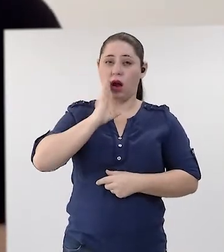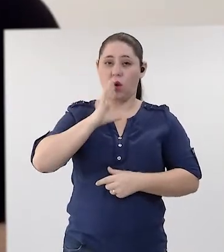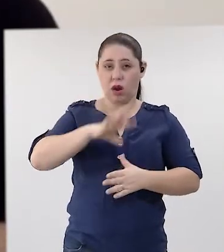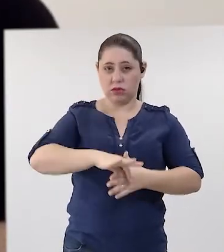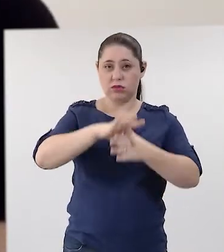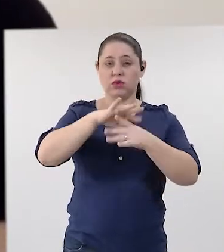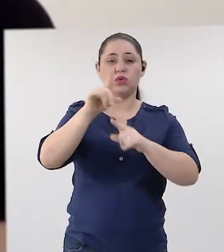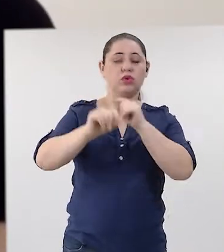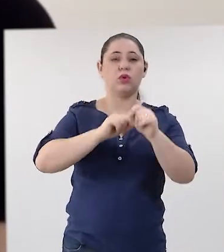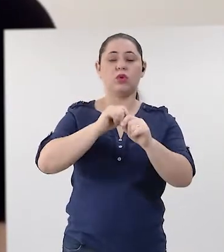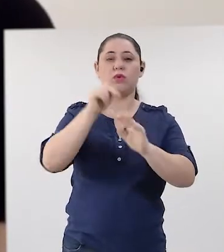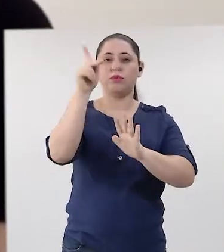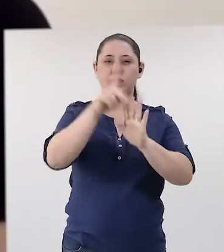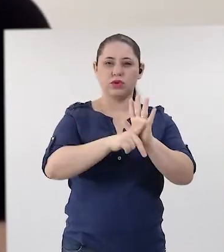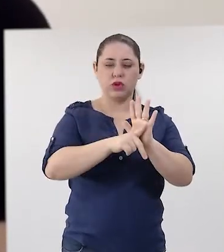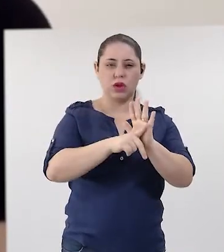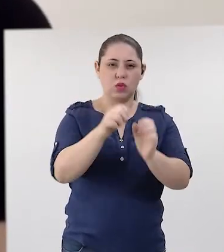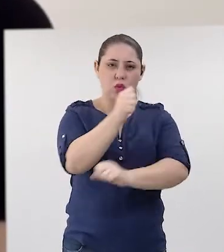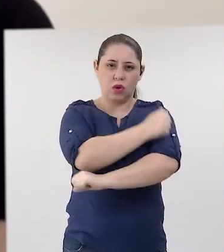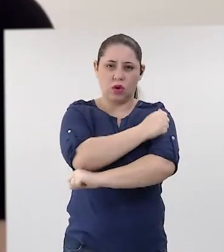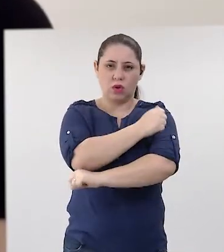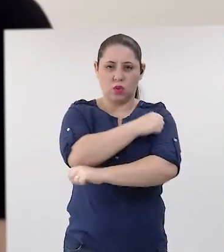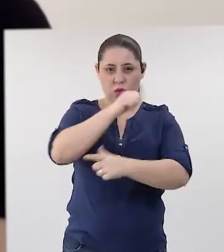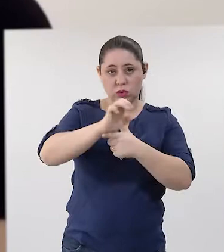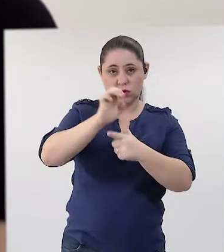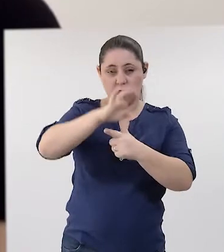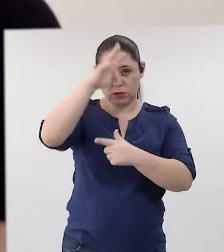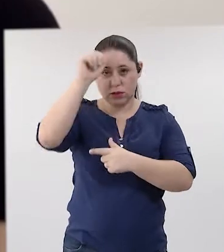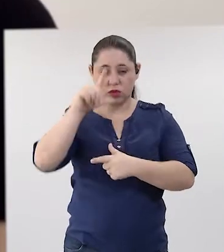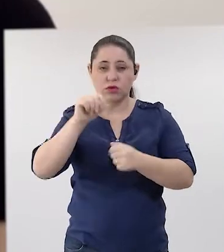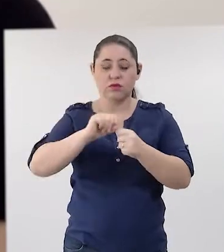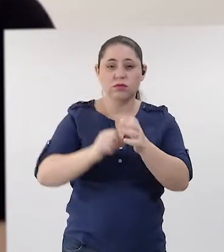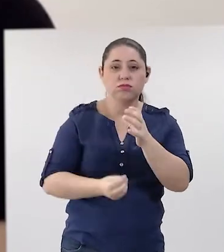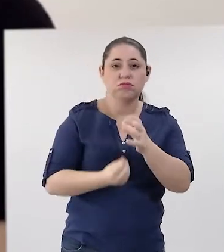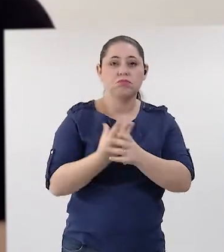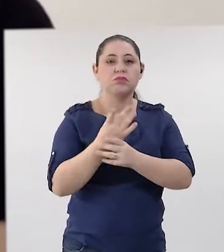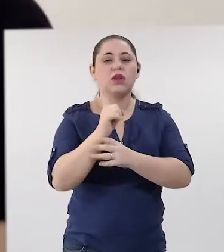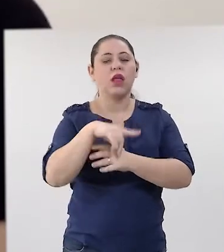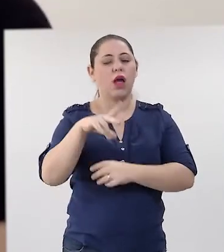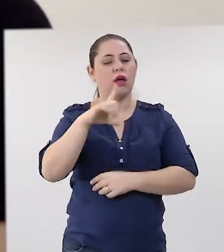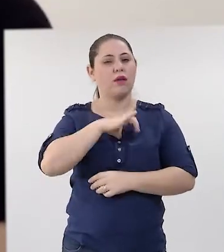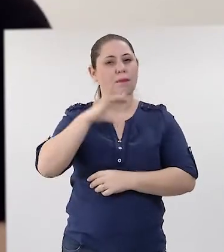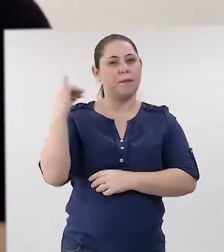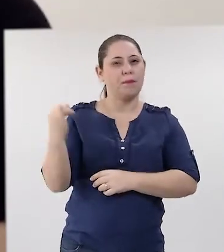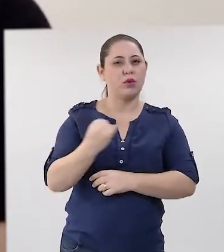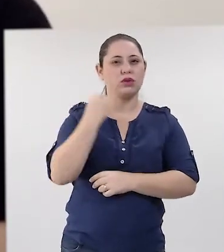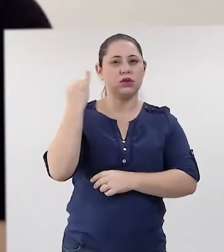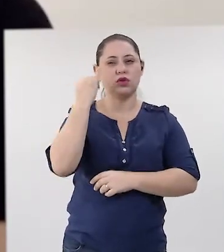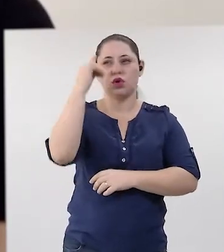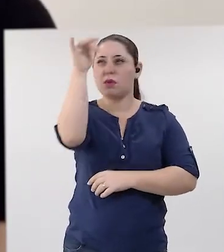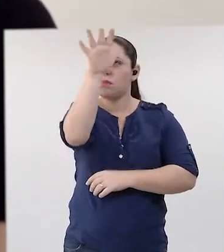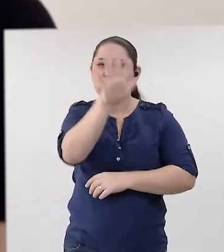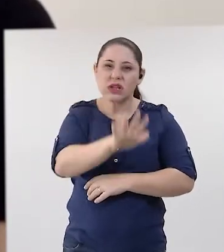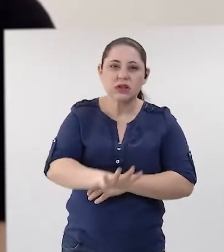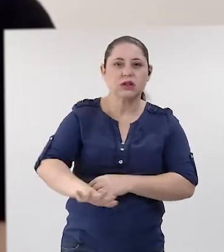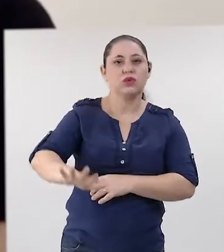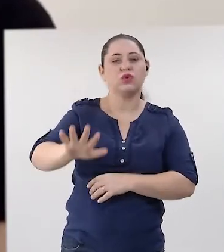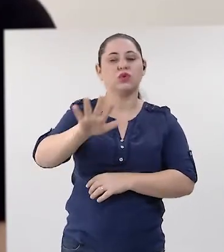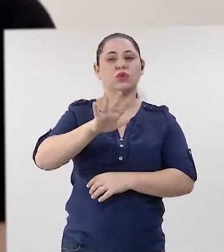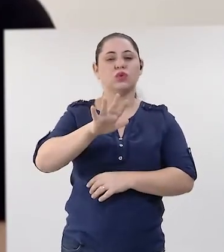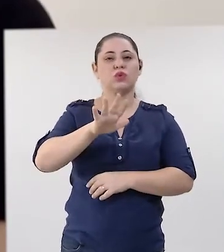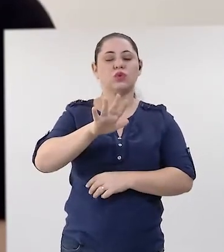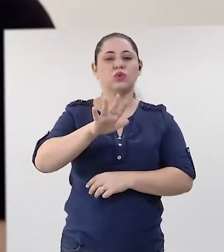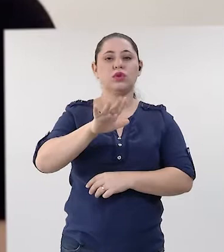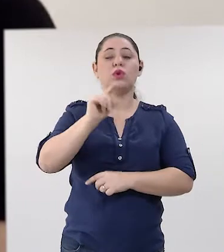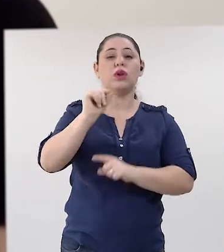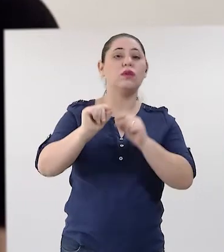esse projeto que os alunos fizeram, né, aqui do Mato Grosso do Sul, né, teve uma relevância